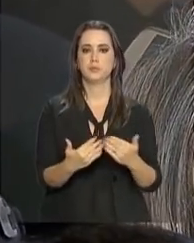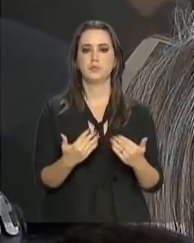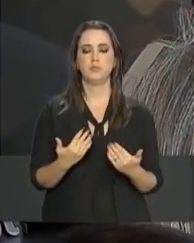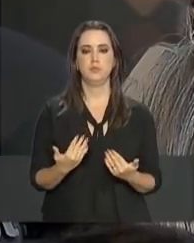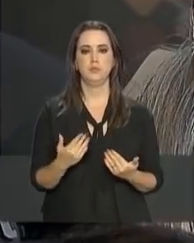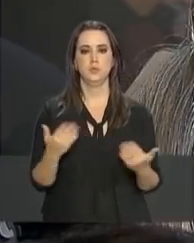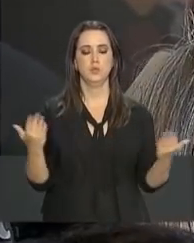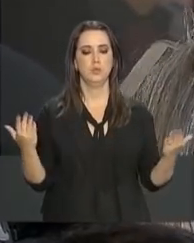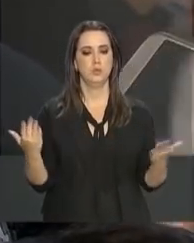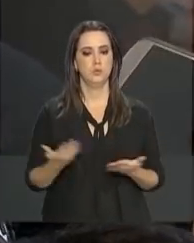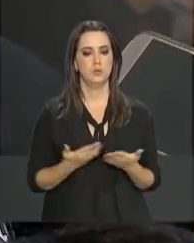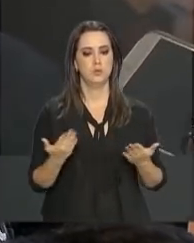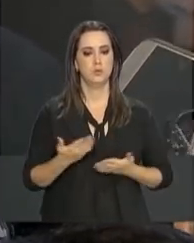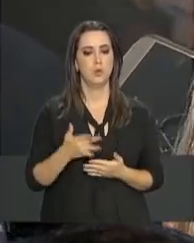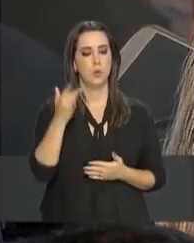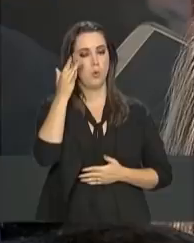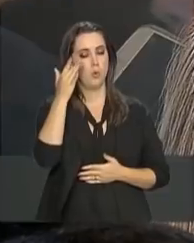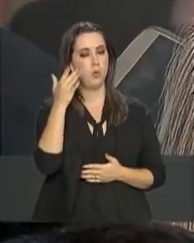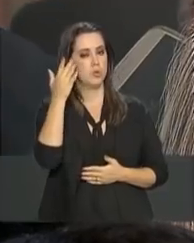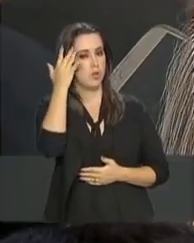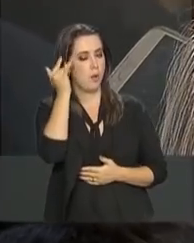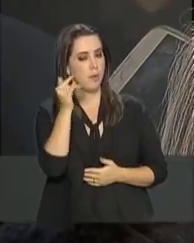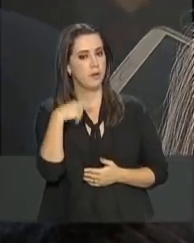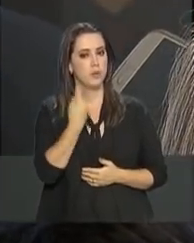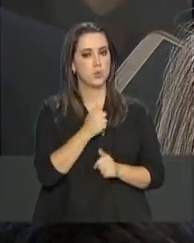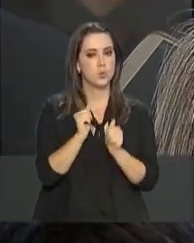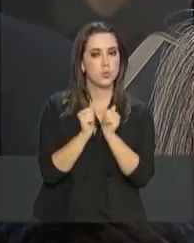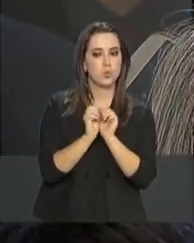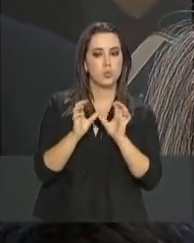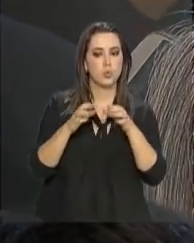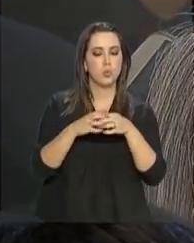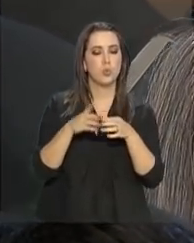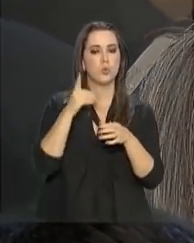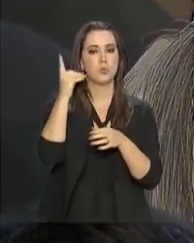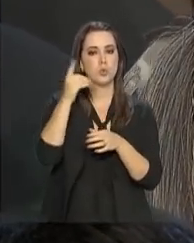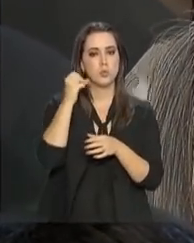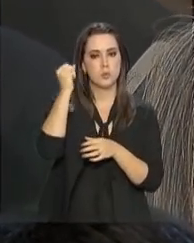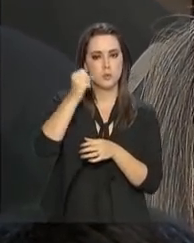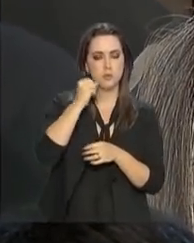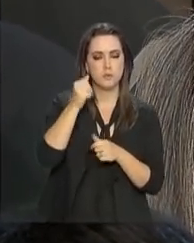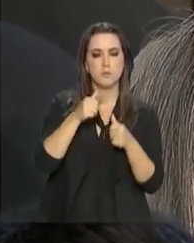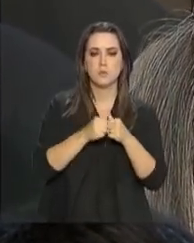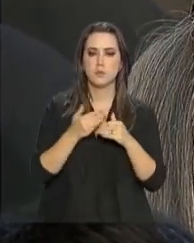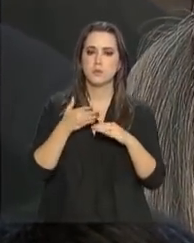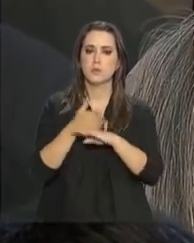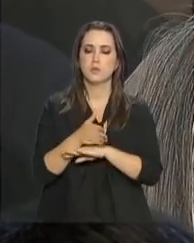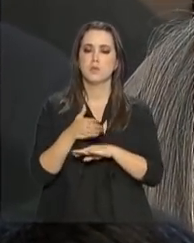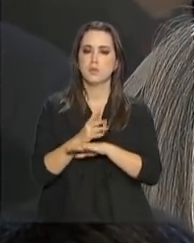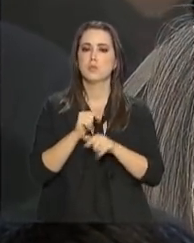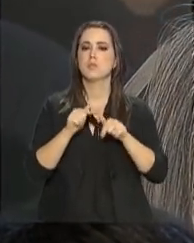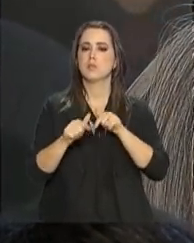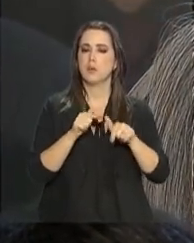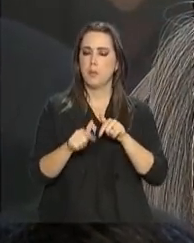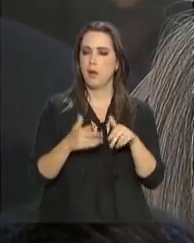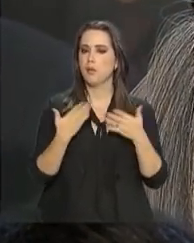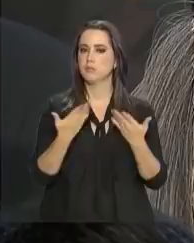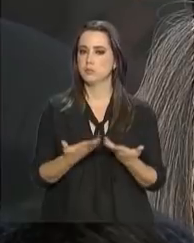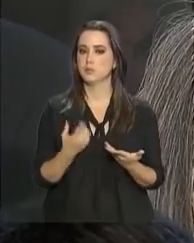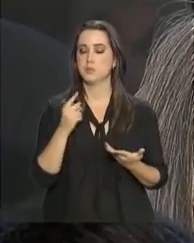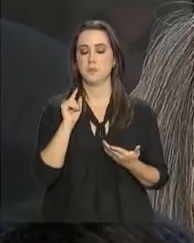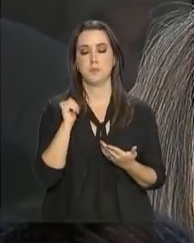o hoje vou morrer esta época alguns parlamentares que estão participando efetivamente desse trabalho